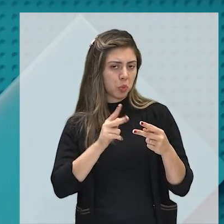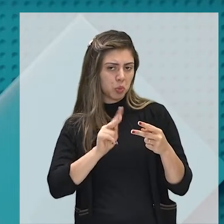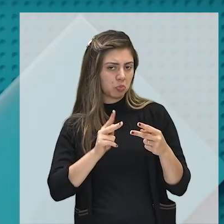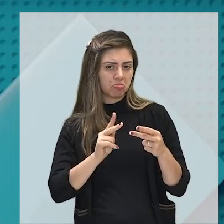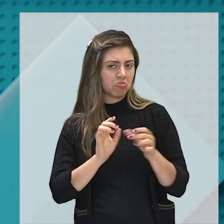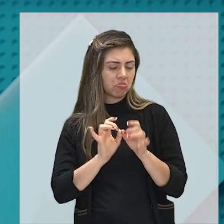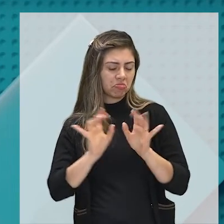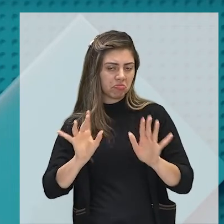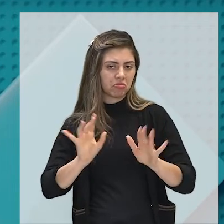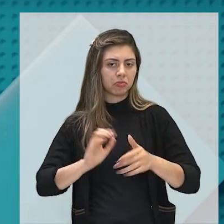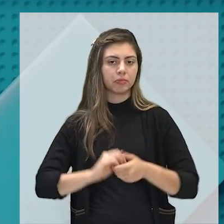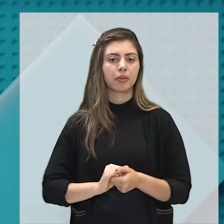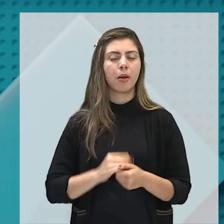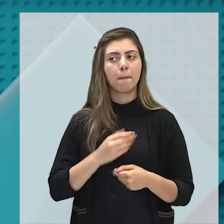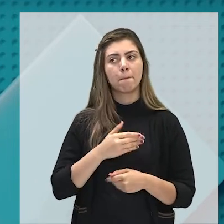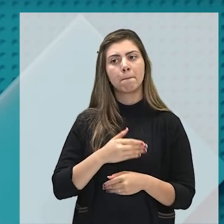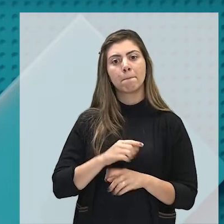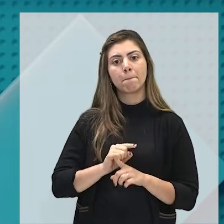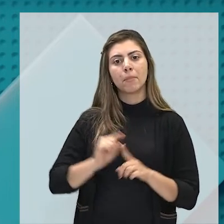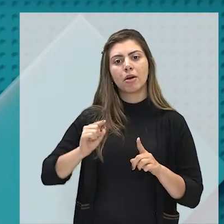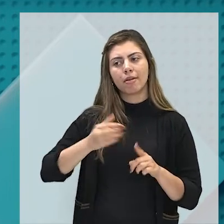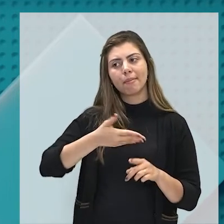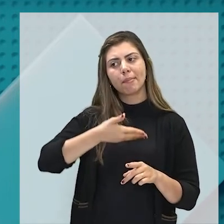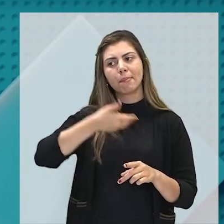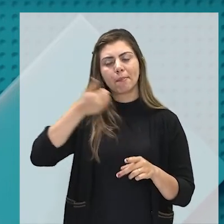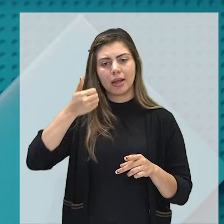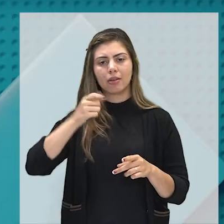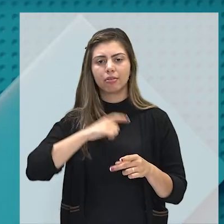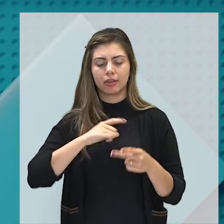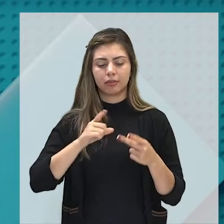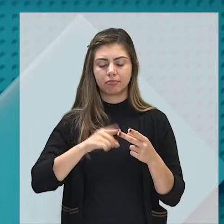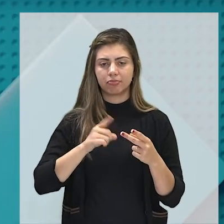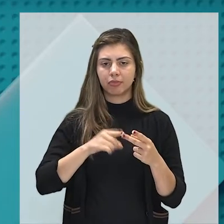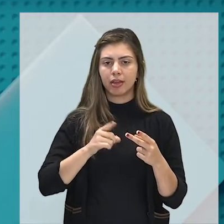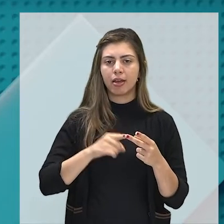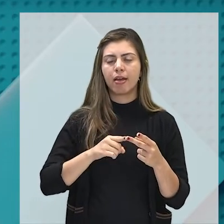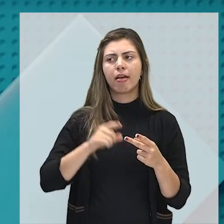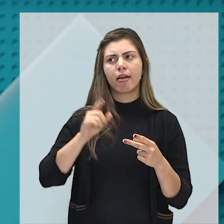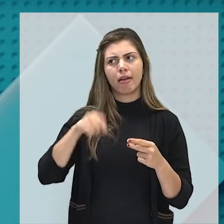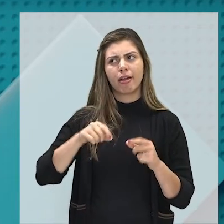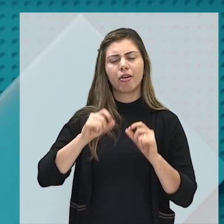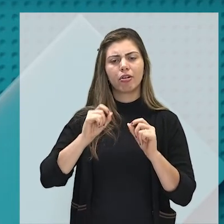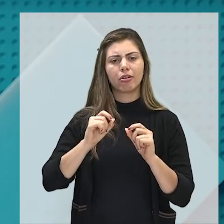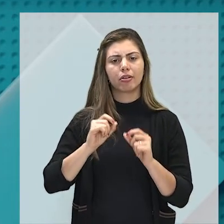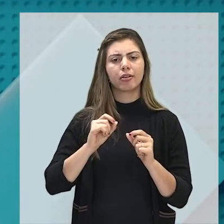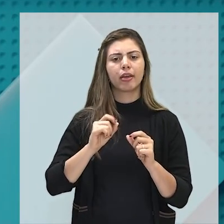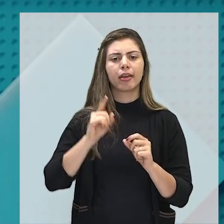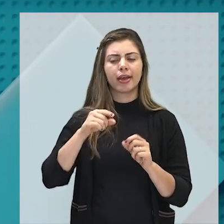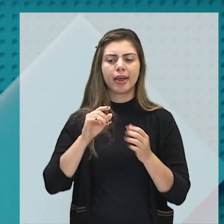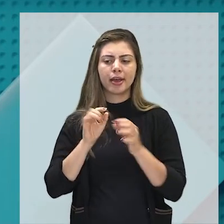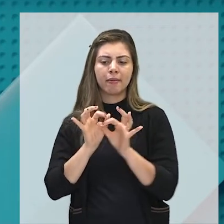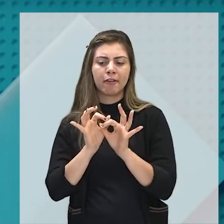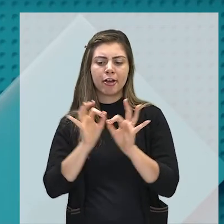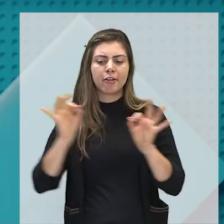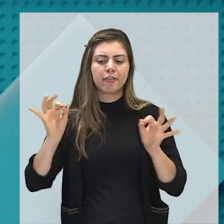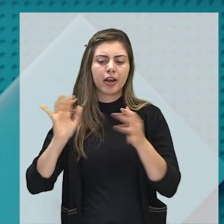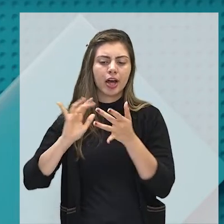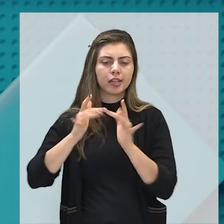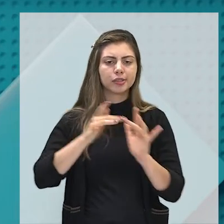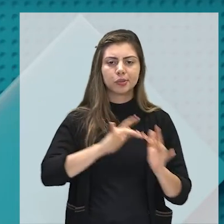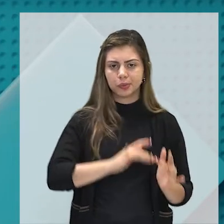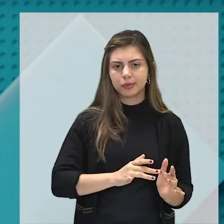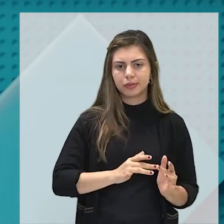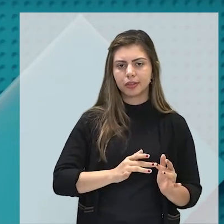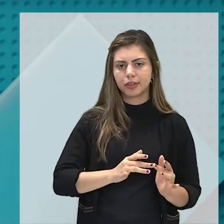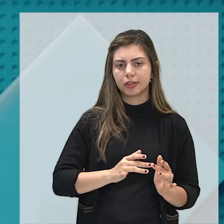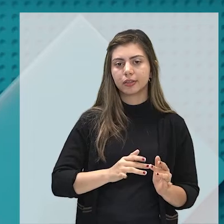nenhum problema. Mas a gente alerta para essa diferença, né? Essa preocupação com a comunicação, né? Com o